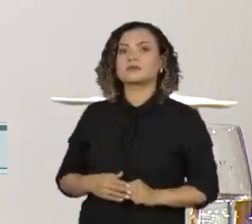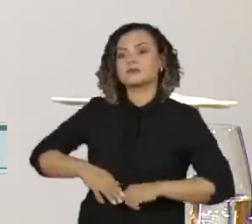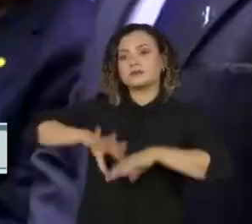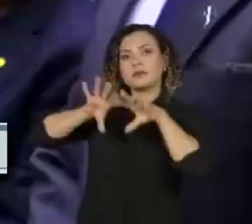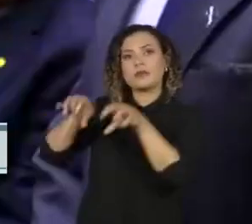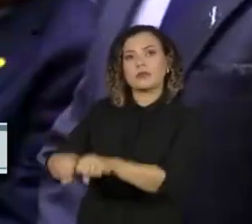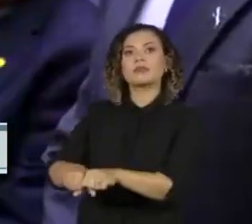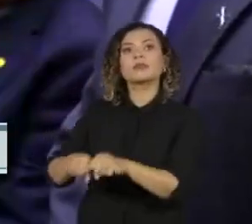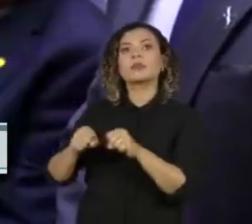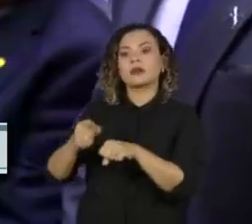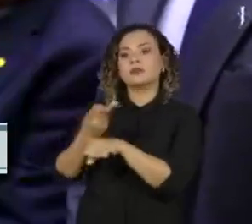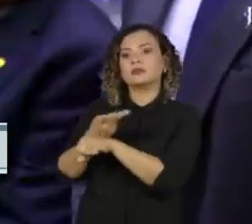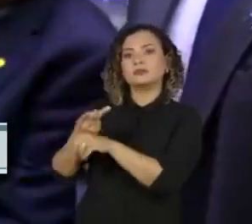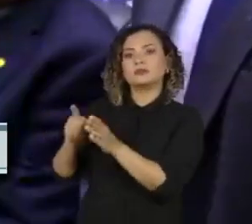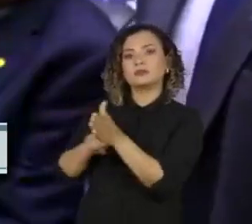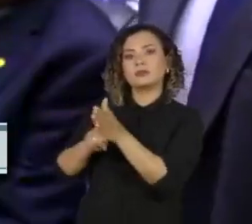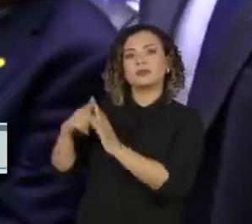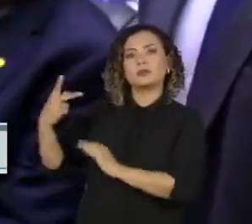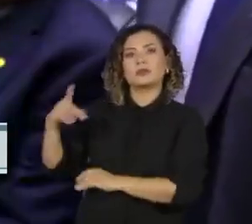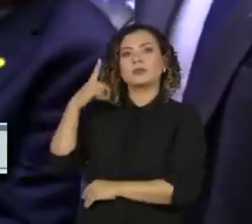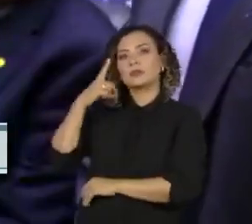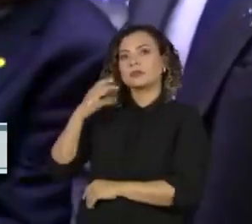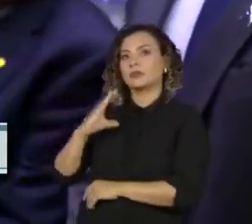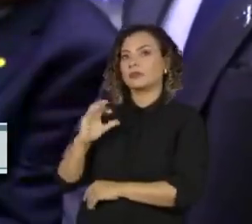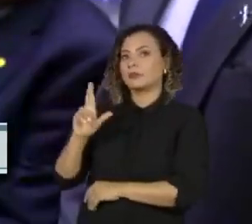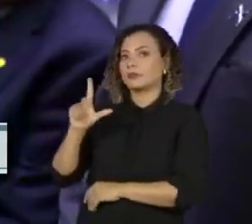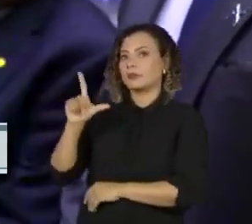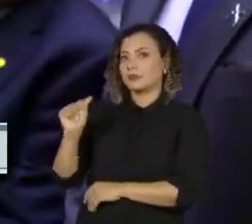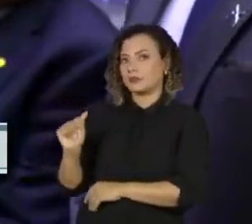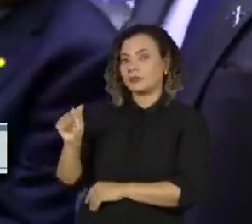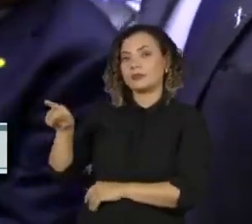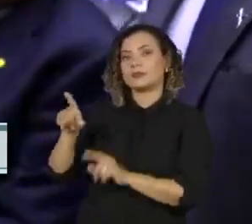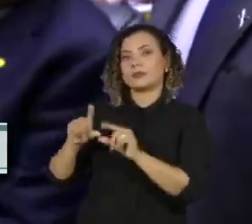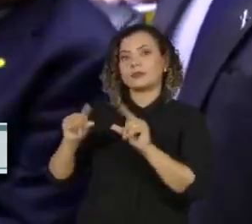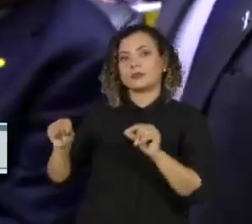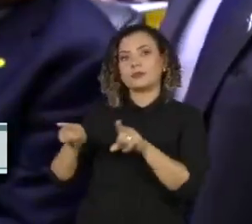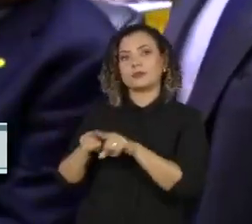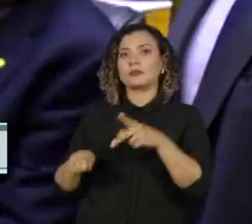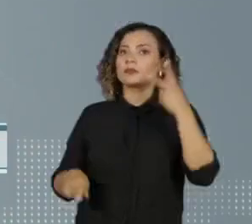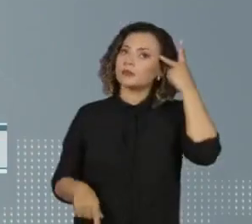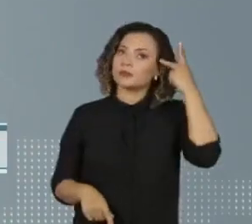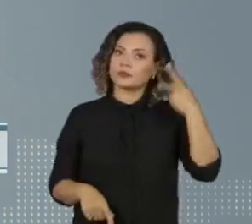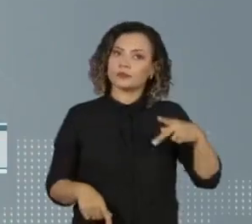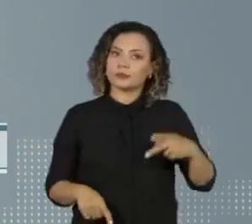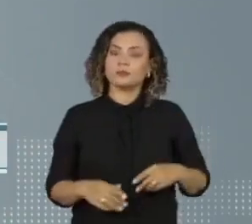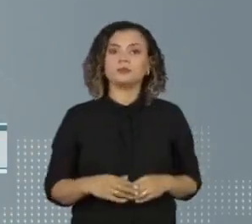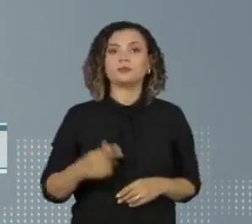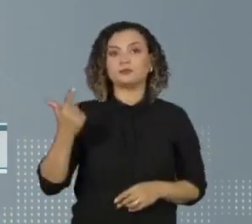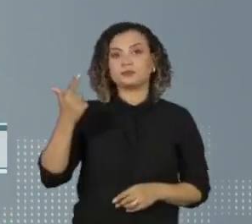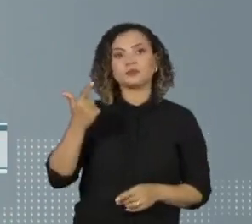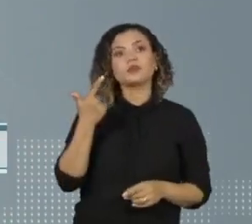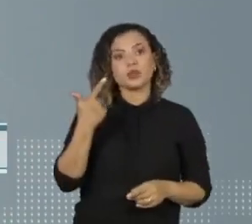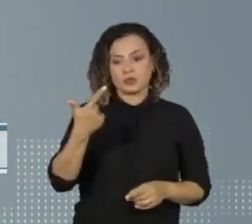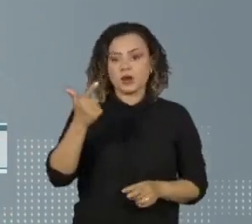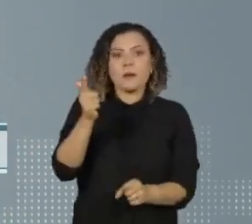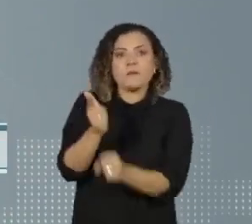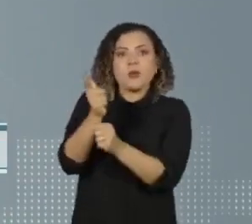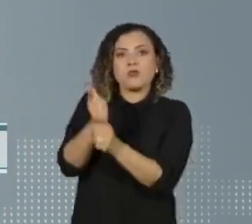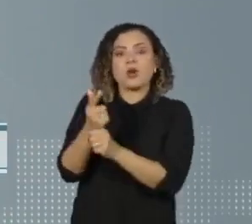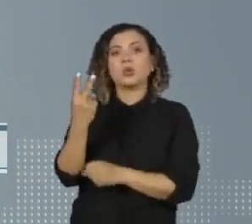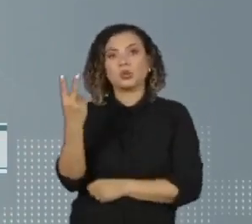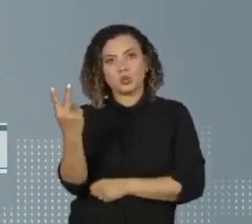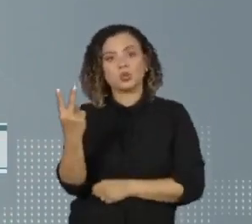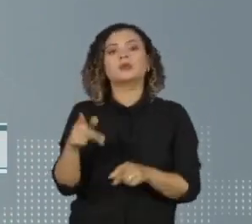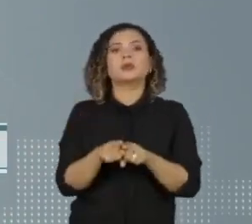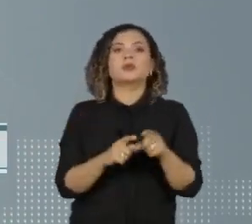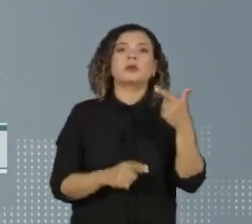e apreensão nos endereços da deputada Carla Zambelli em Brasília e em São Paulo duas pistolas e um revólver foram